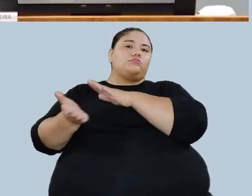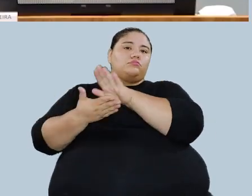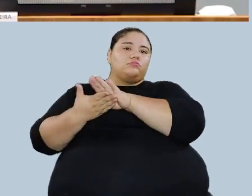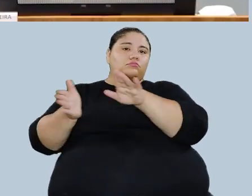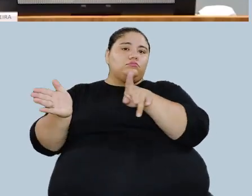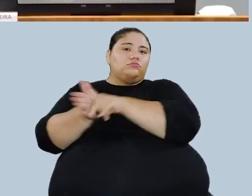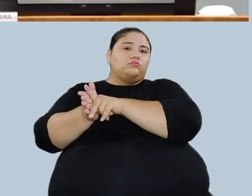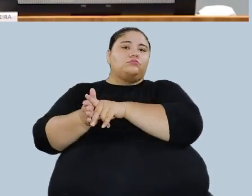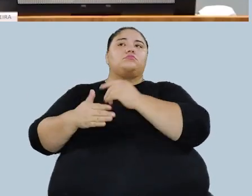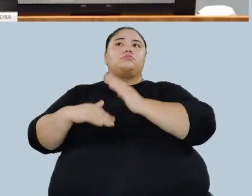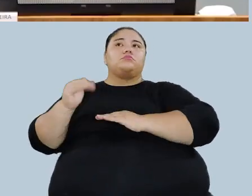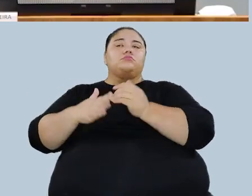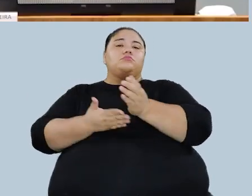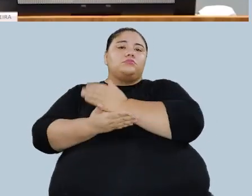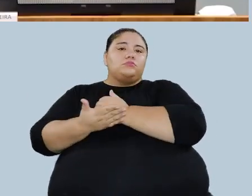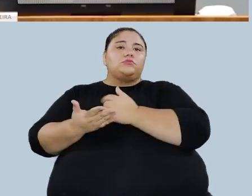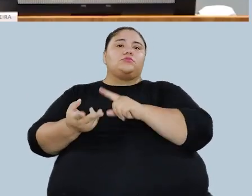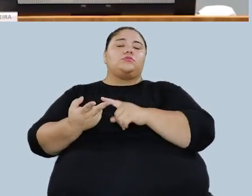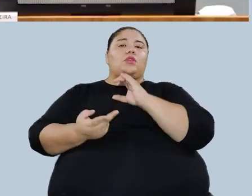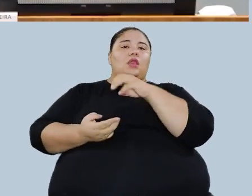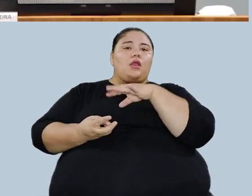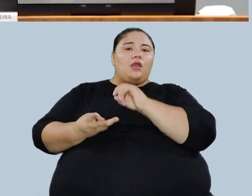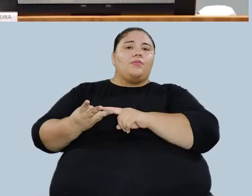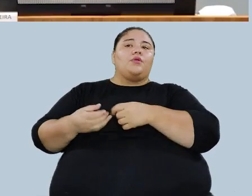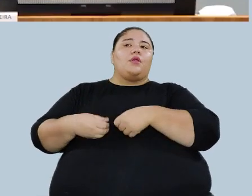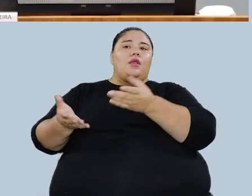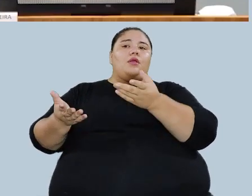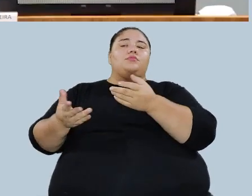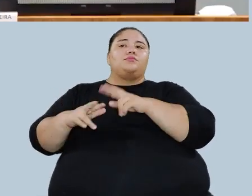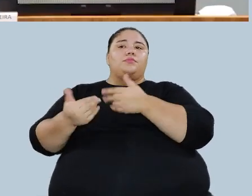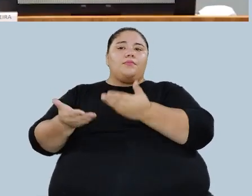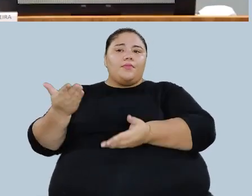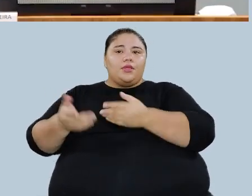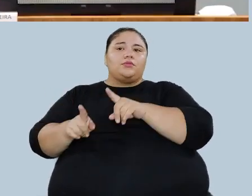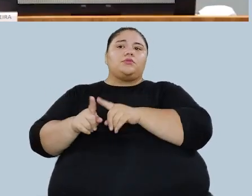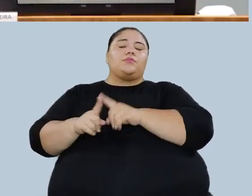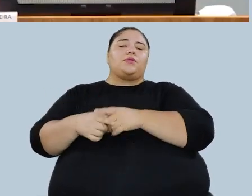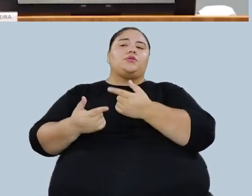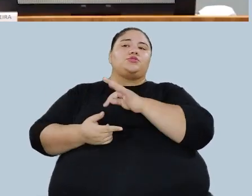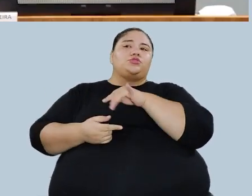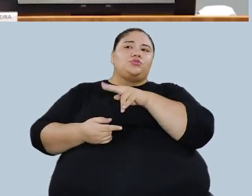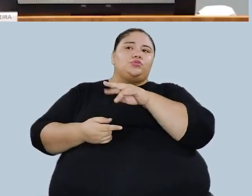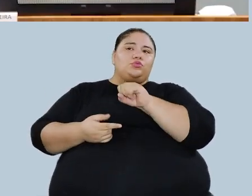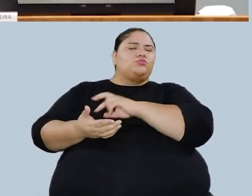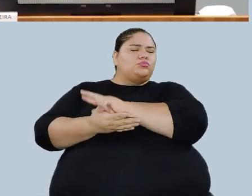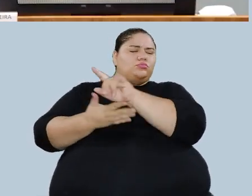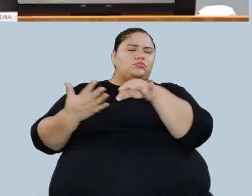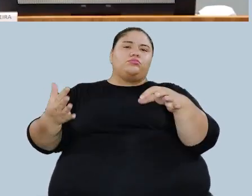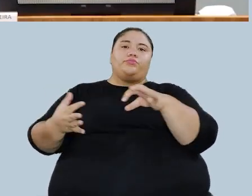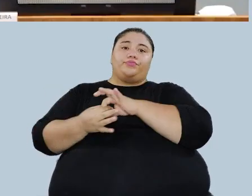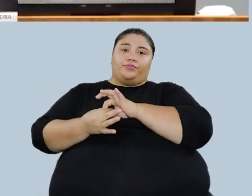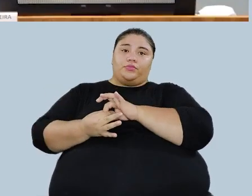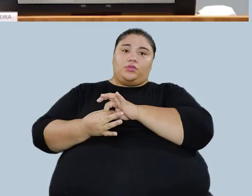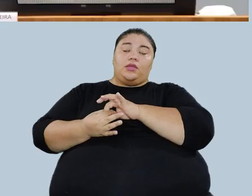com captação de recursos, câmbio, despesas financeiras resultantes de perdas de operações com títulos e etc. Tudo isso está ligado ao